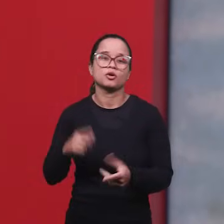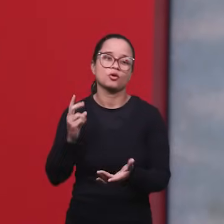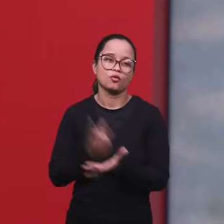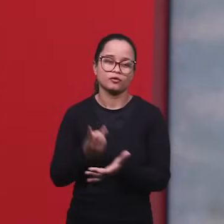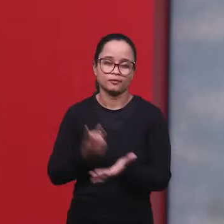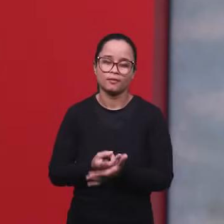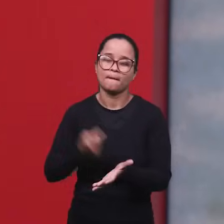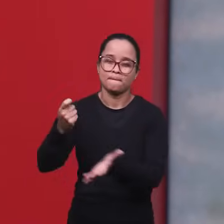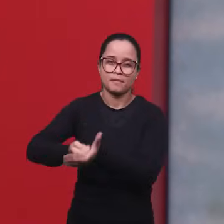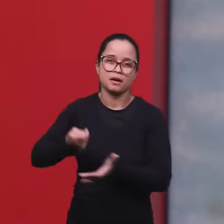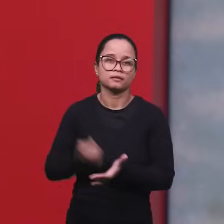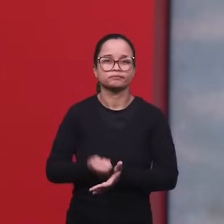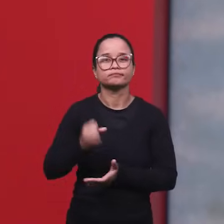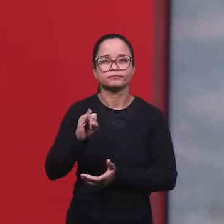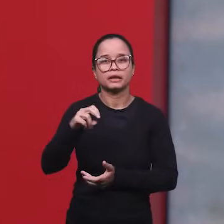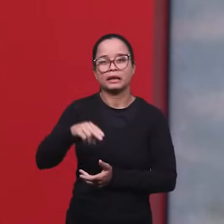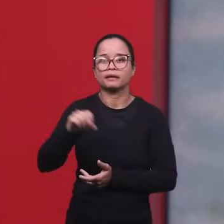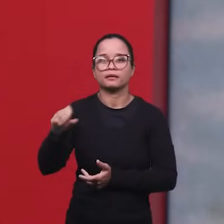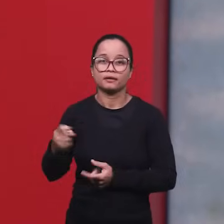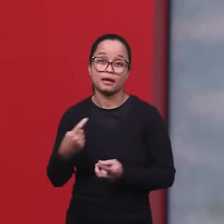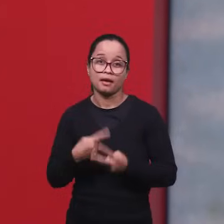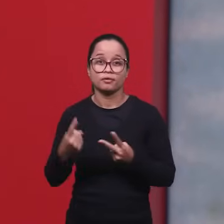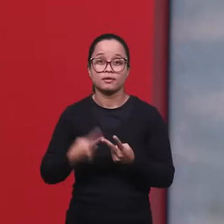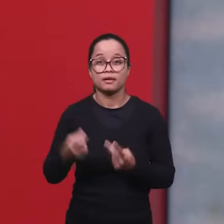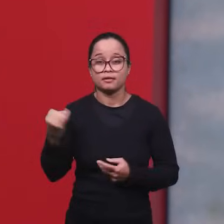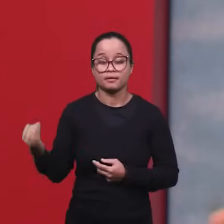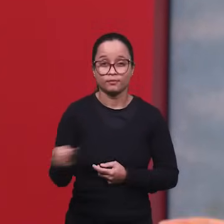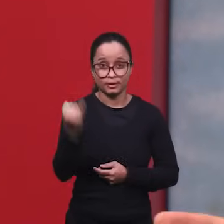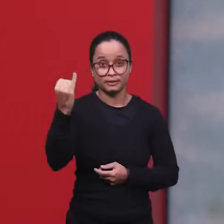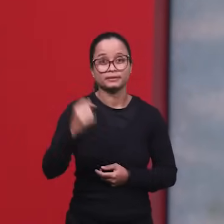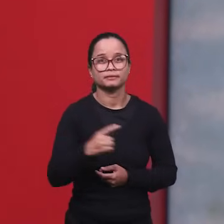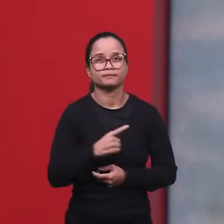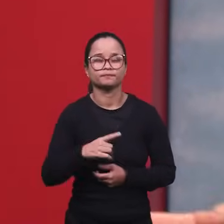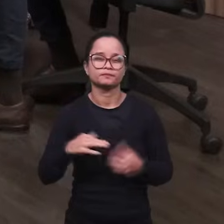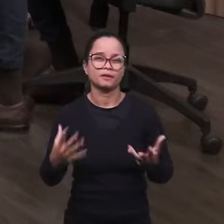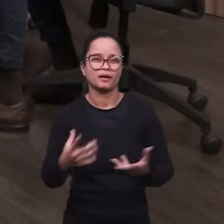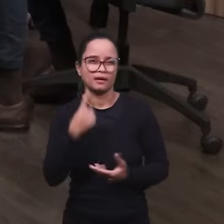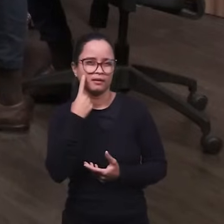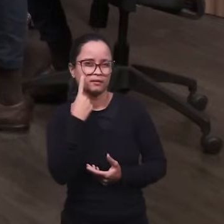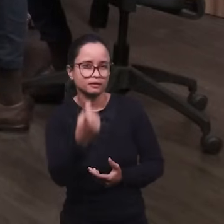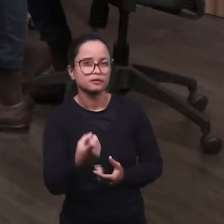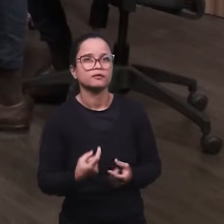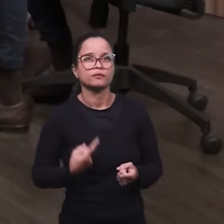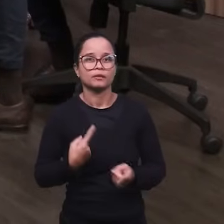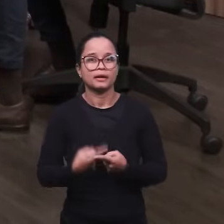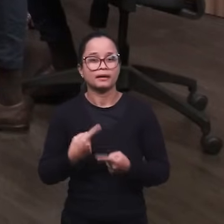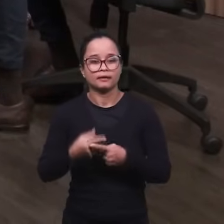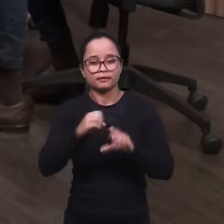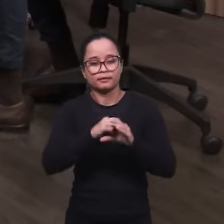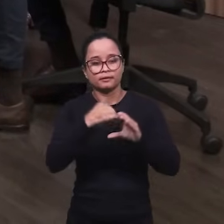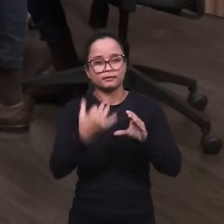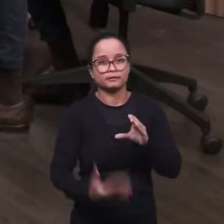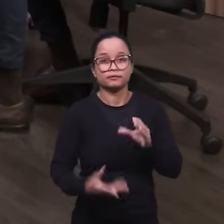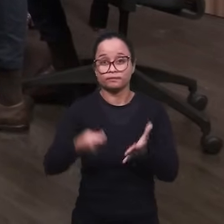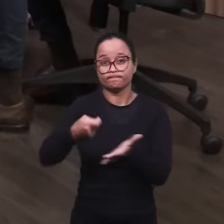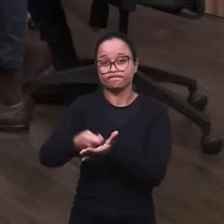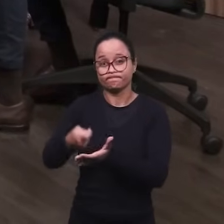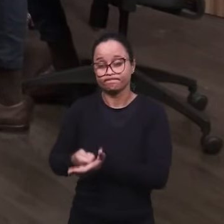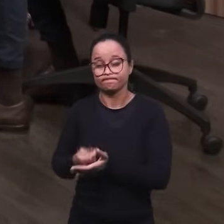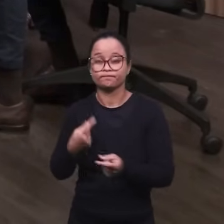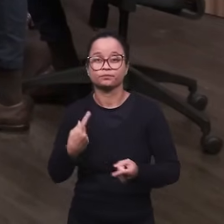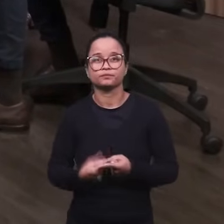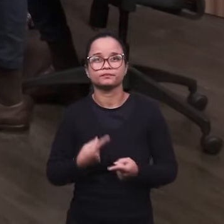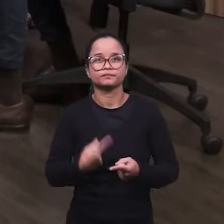continua contribuindo, porque as duas são muito importantes, né? Se tiver condições. É interessante esse aspecto de investimento, porque